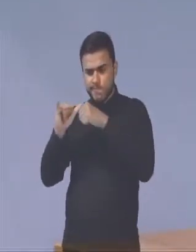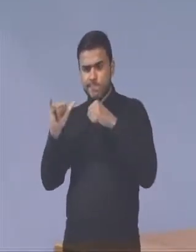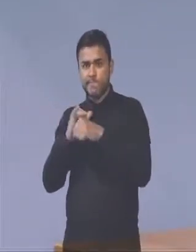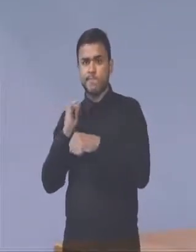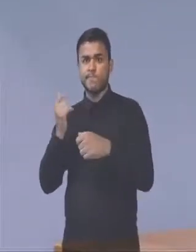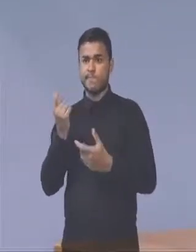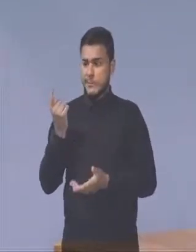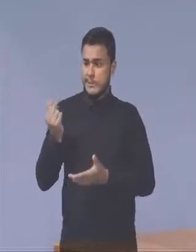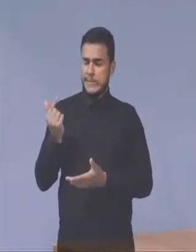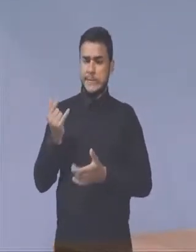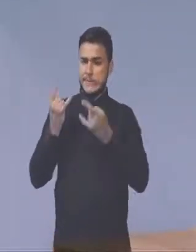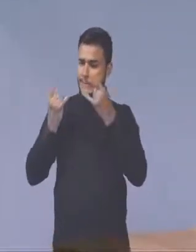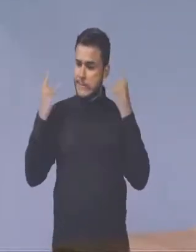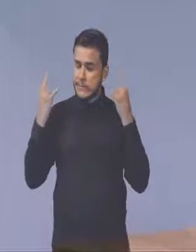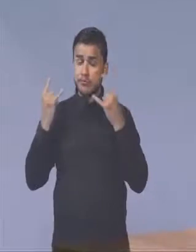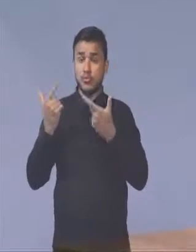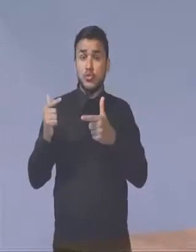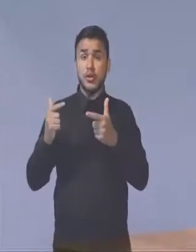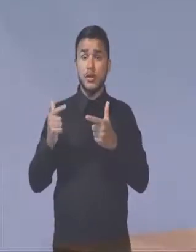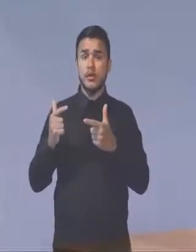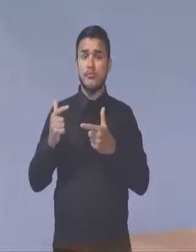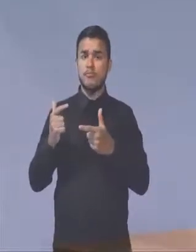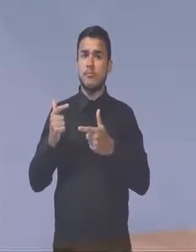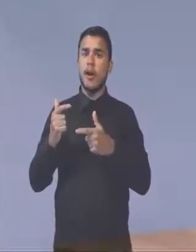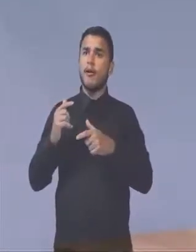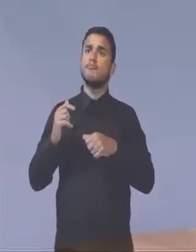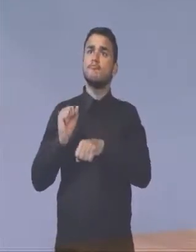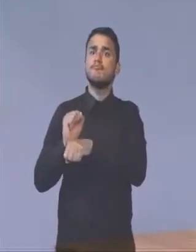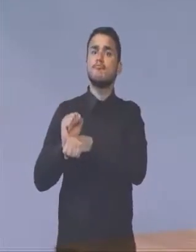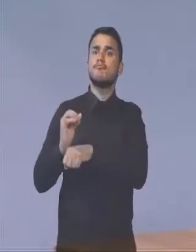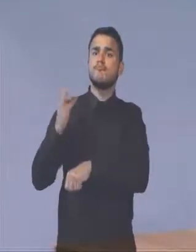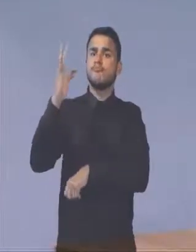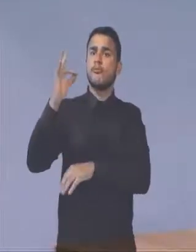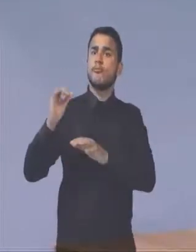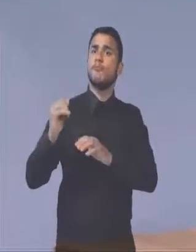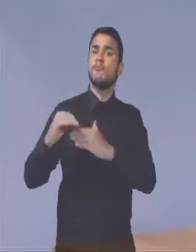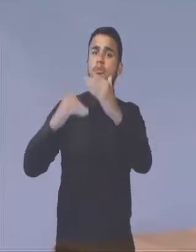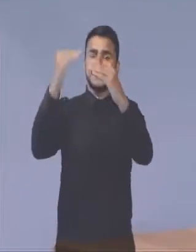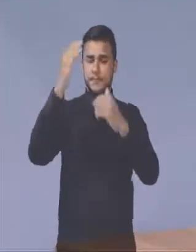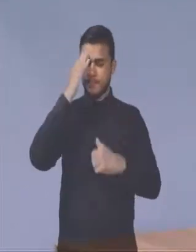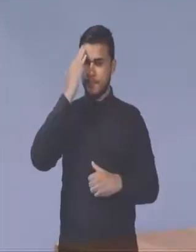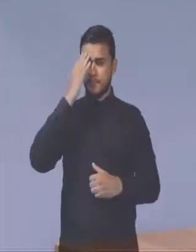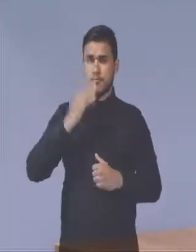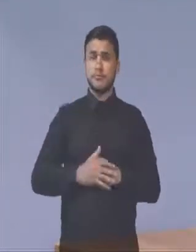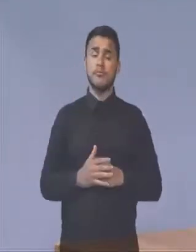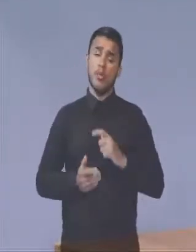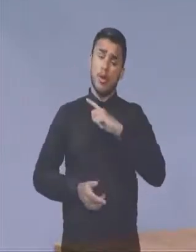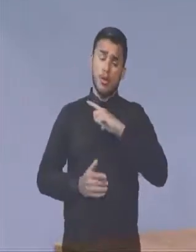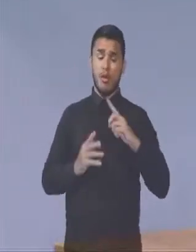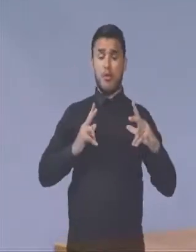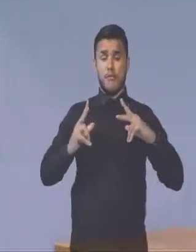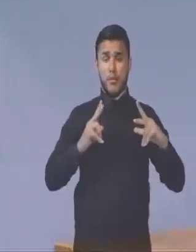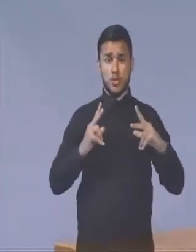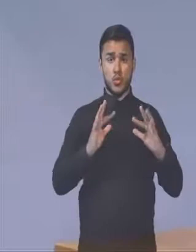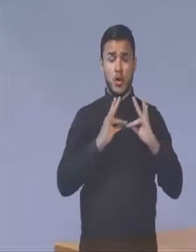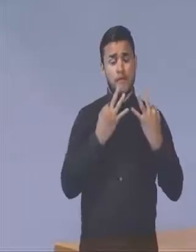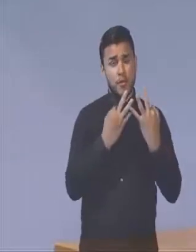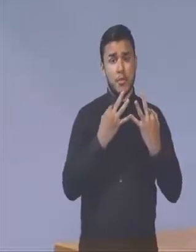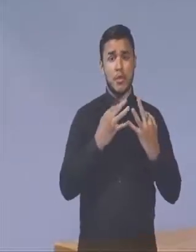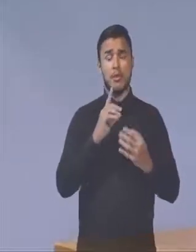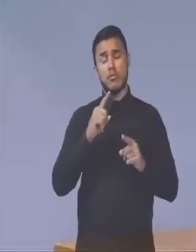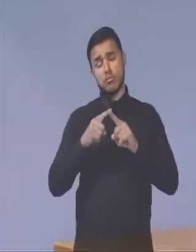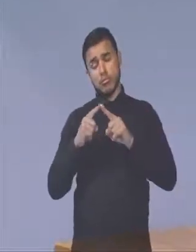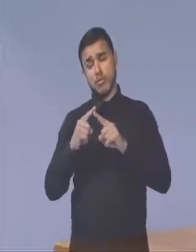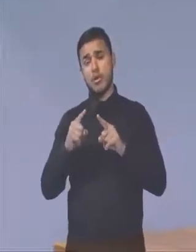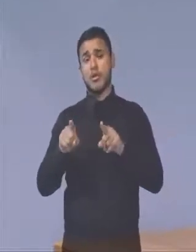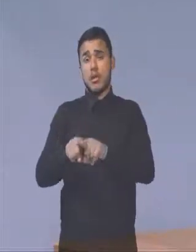transformam num grande potencial de mercado. Então, são questões que vão afetando desde a vida privada, passando pela família, passa pela